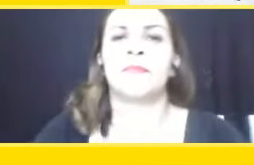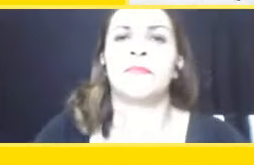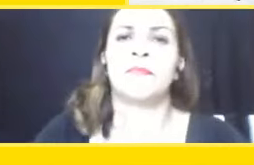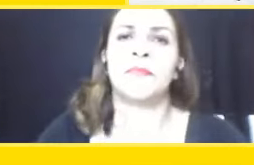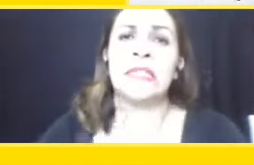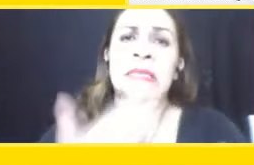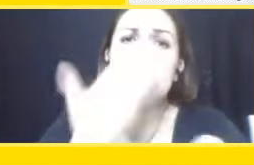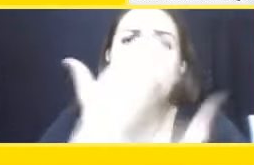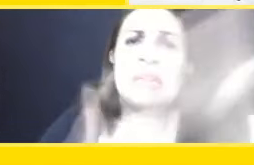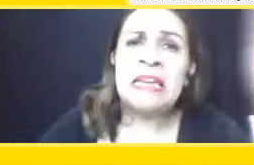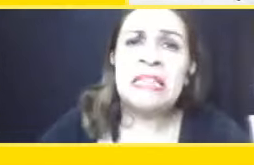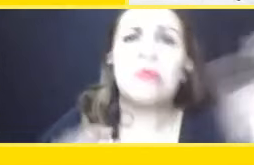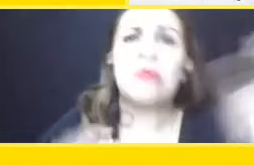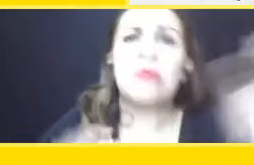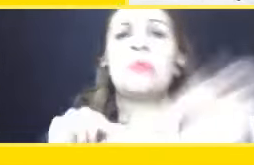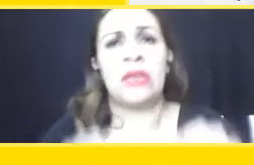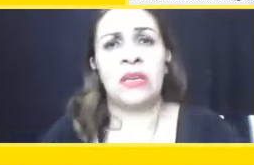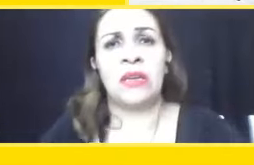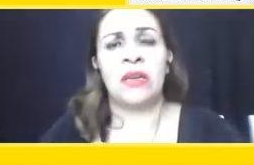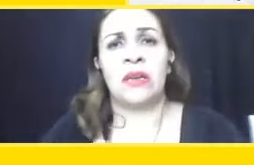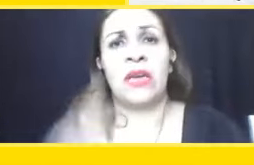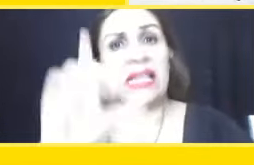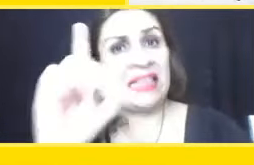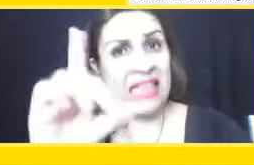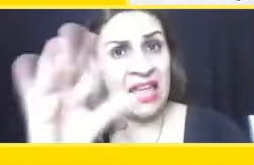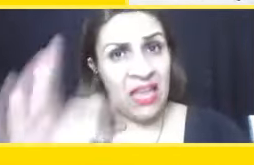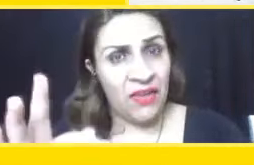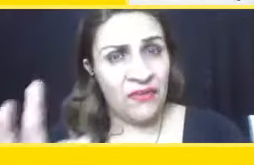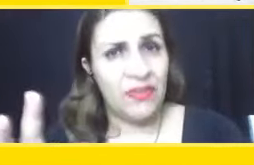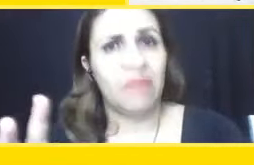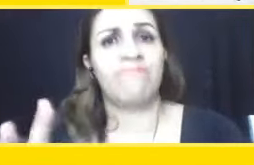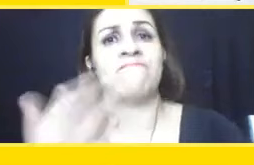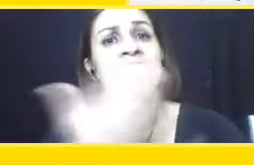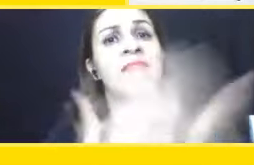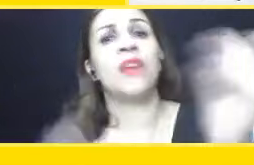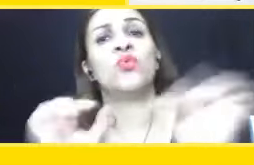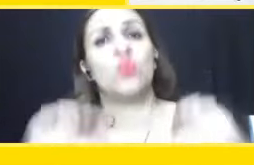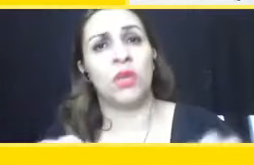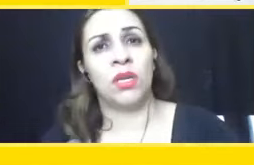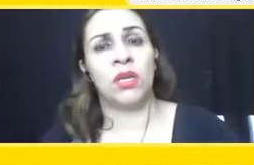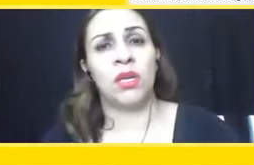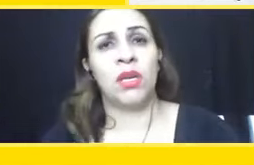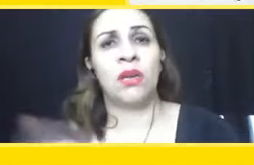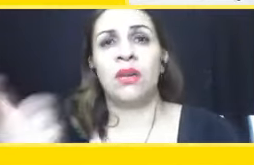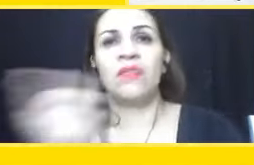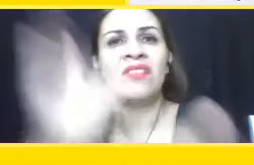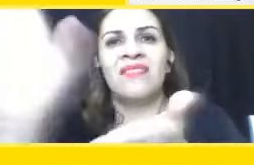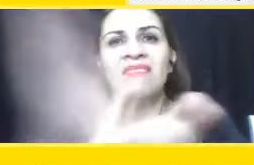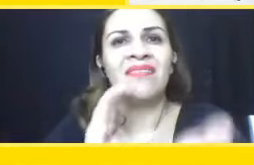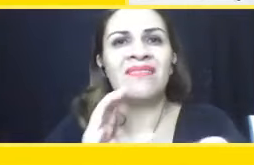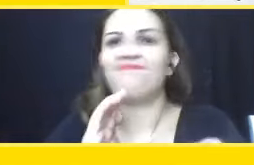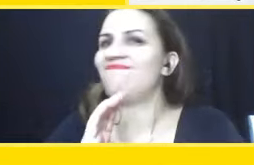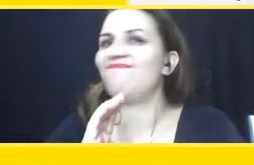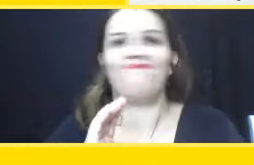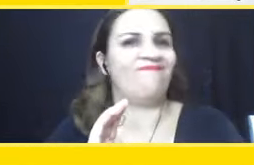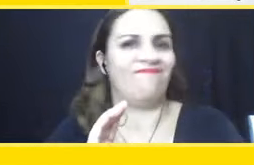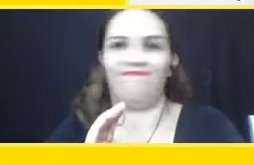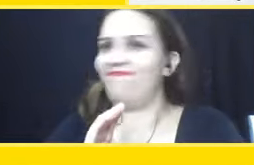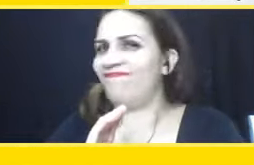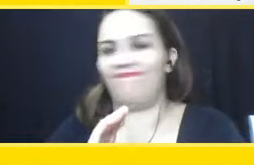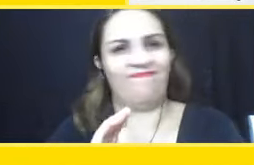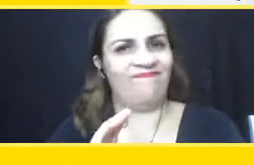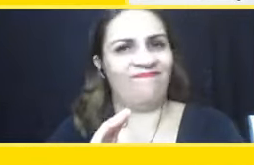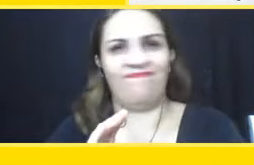Perdendo isso, o Distrito Federal, perderia, não poderia receber, Dilson, olha só, hein? Não poderia